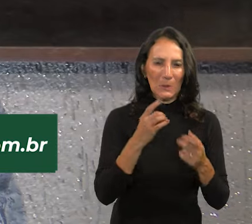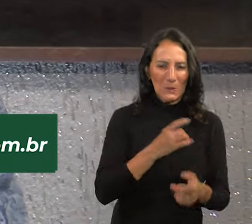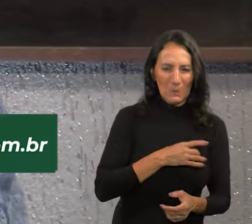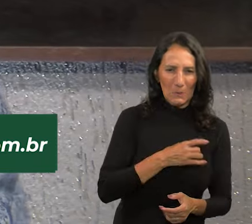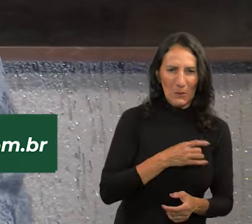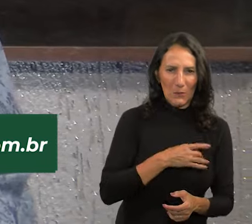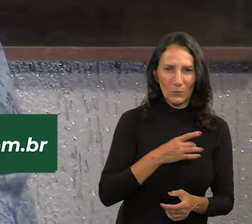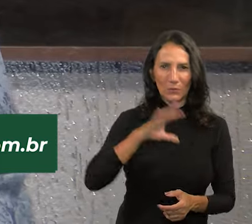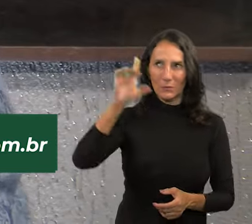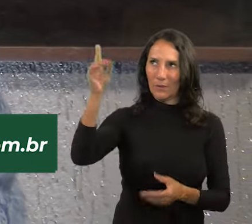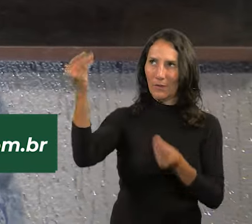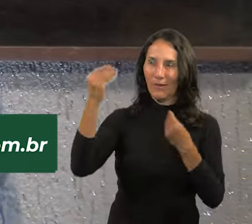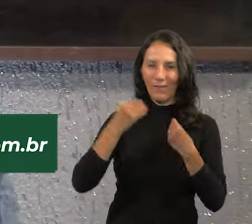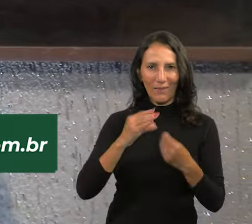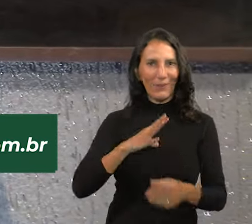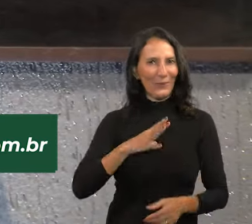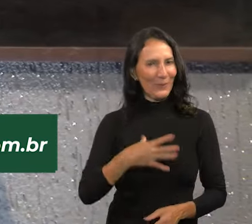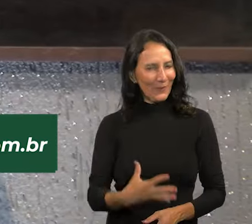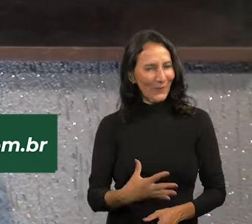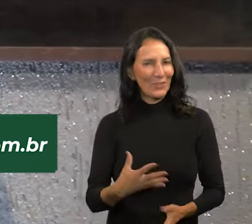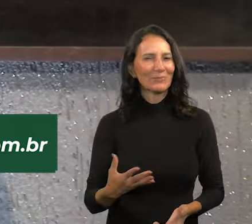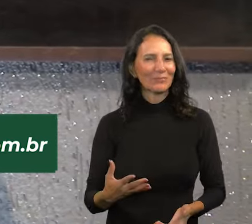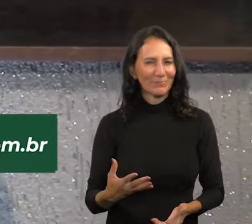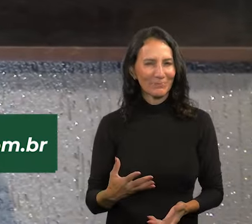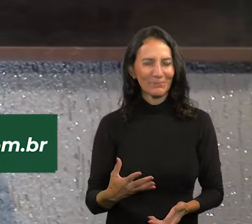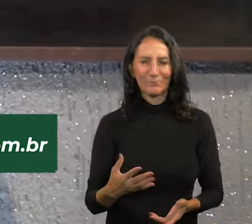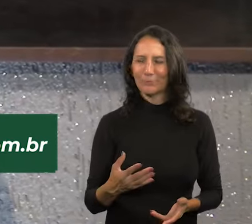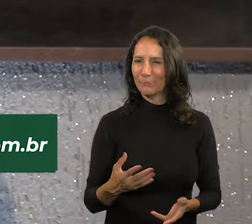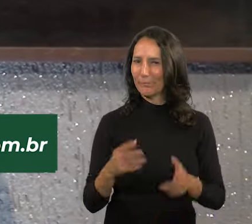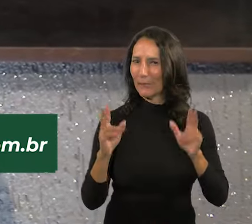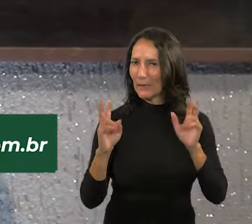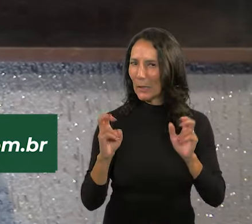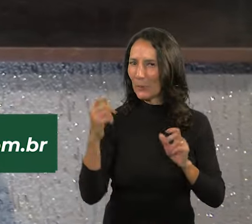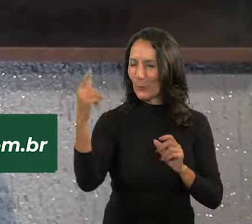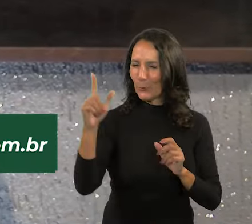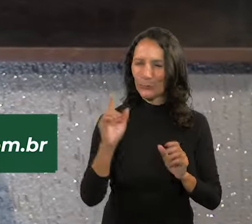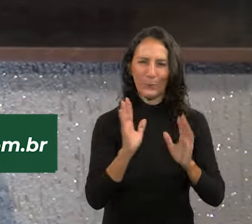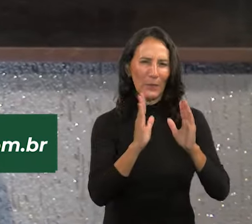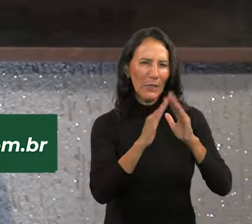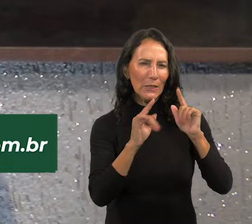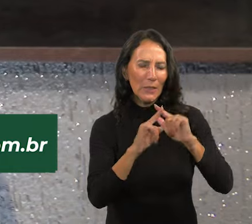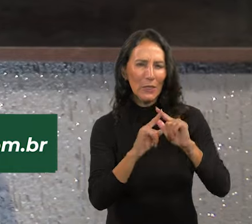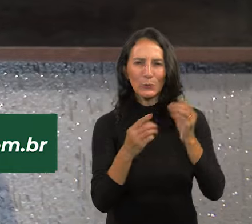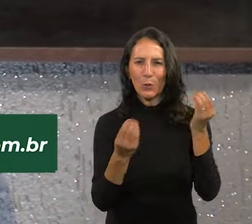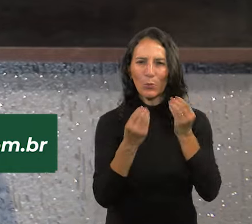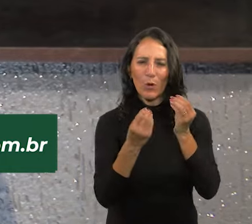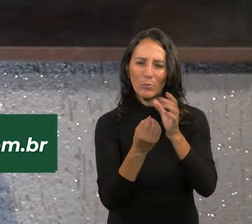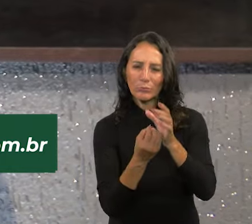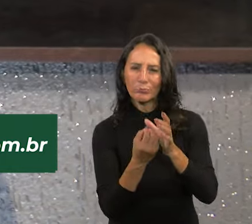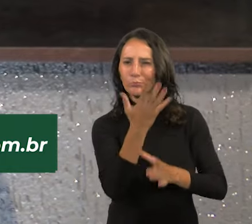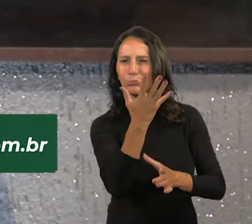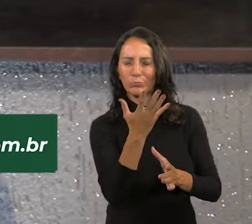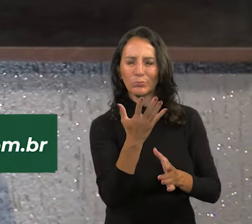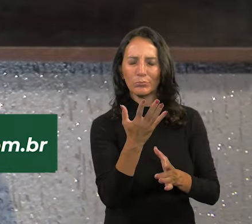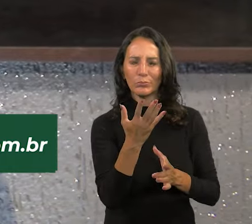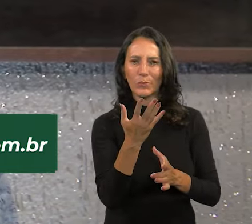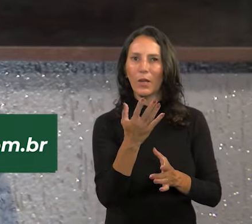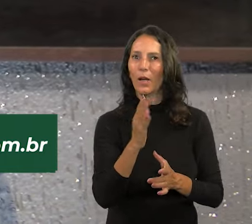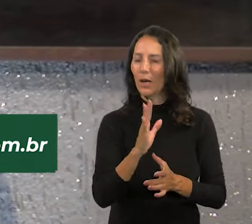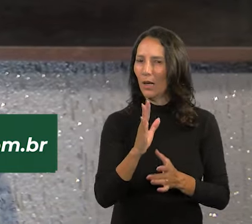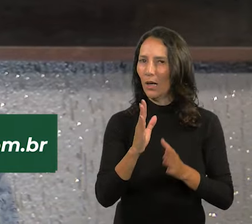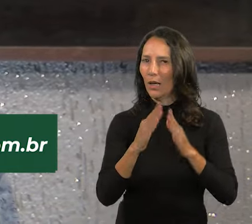covardia. Uma igreja, como deve nascer uma igreja? Uma igreja não se abre, uma igreja ela tem